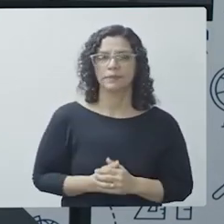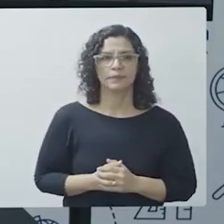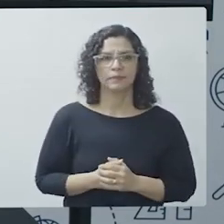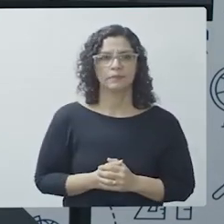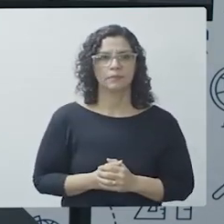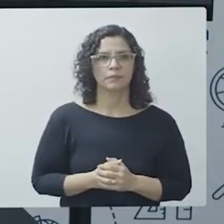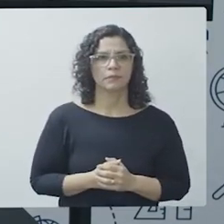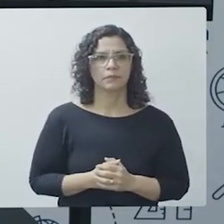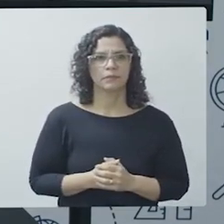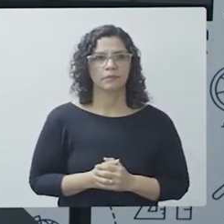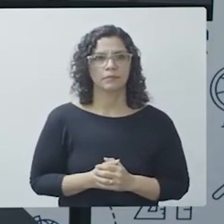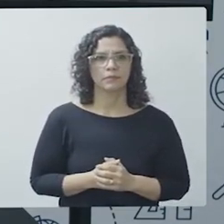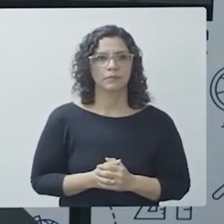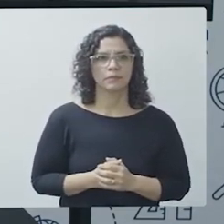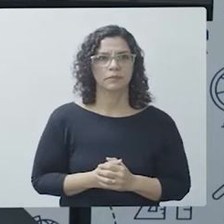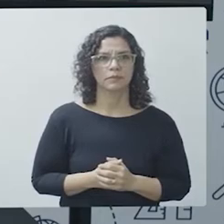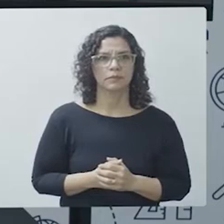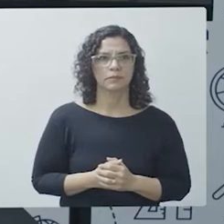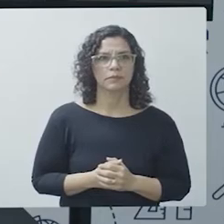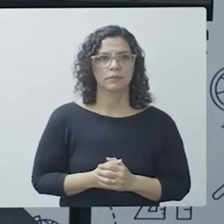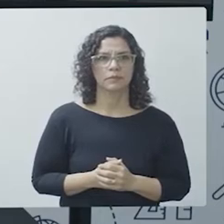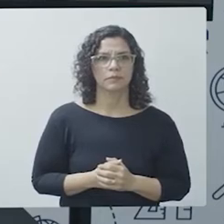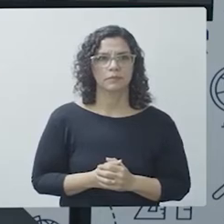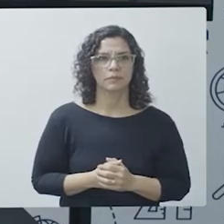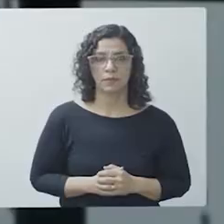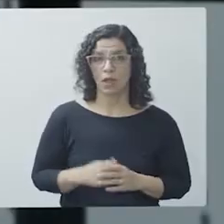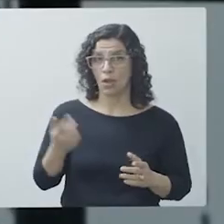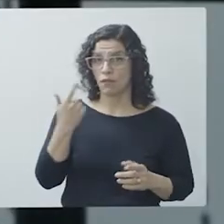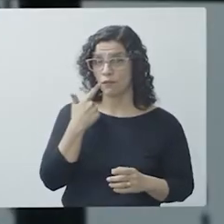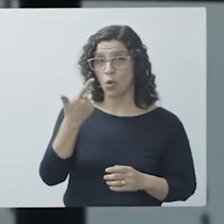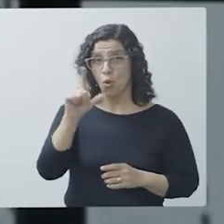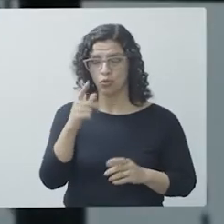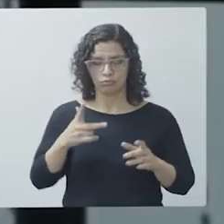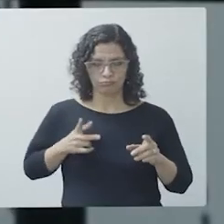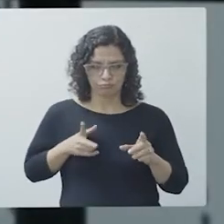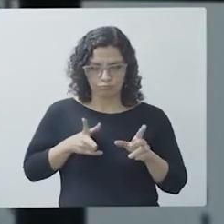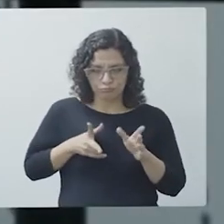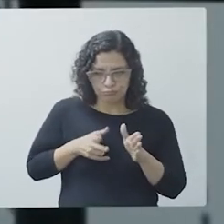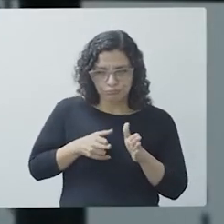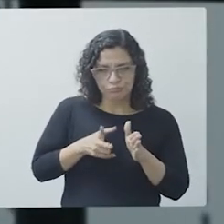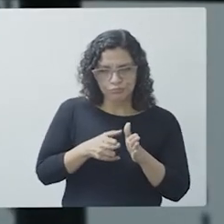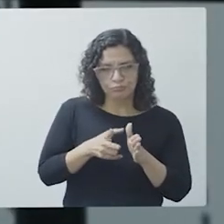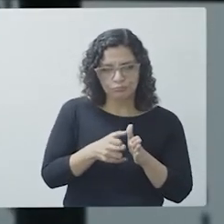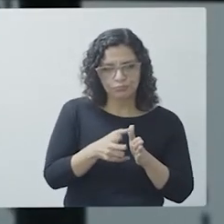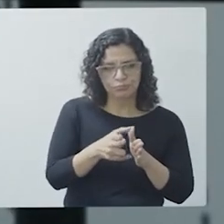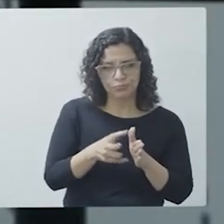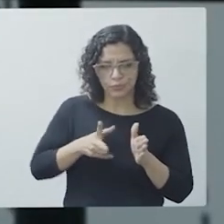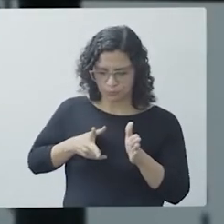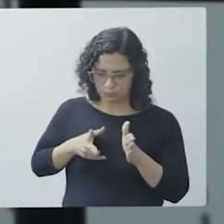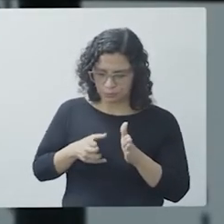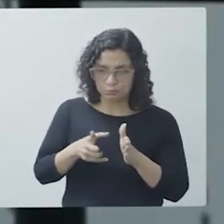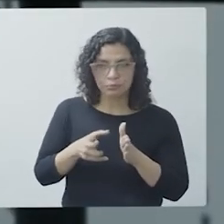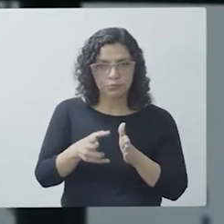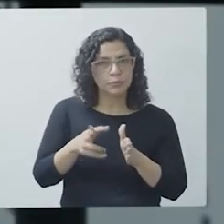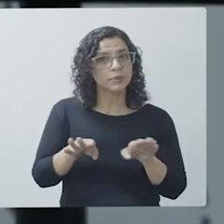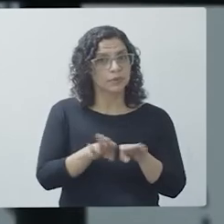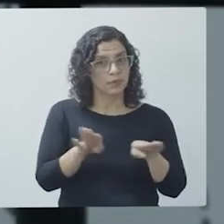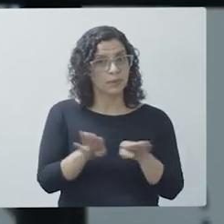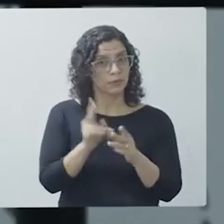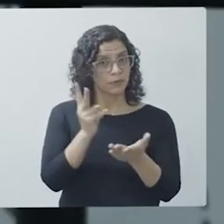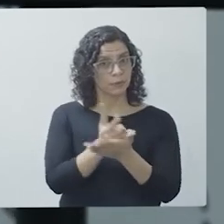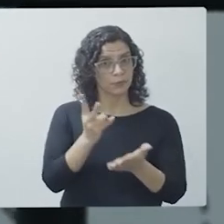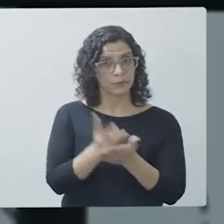Seguir a linha e recortar. Vamos então para mais uma reta aqui,